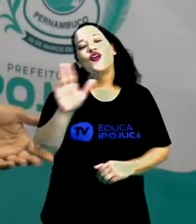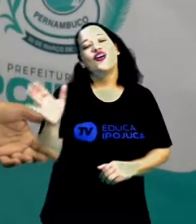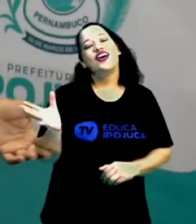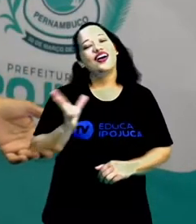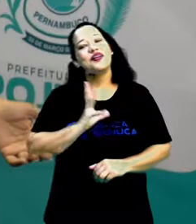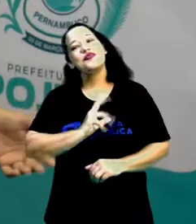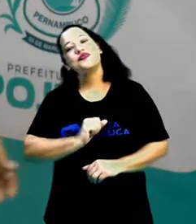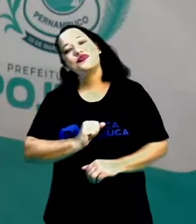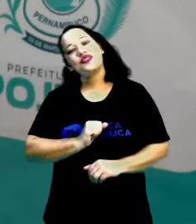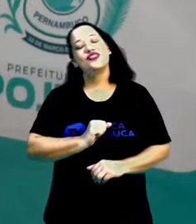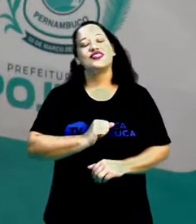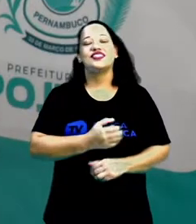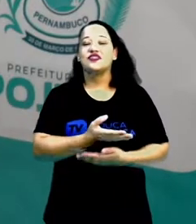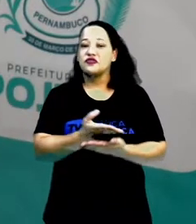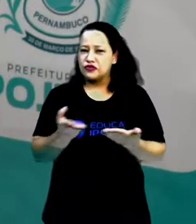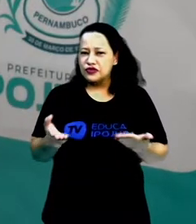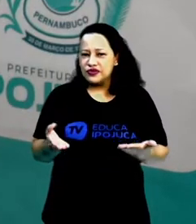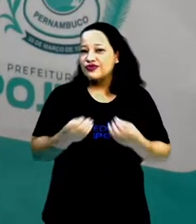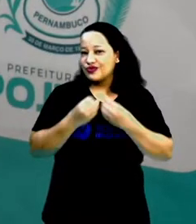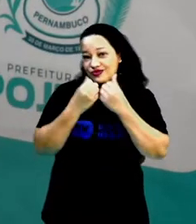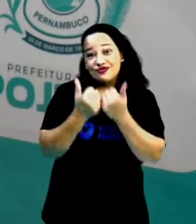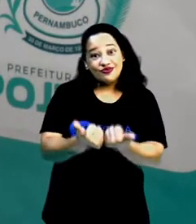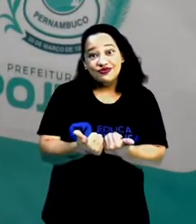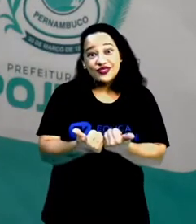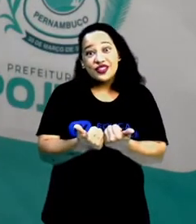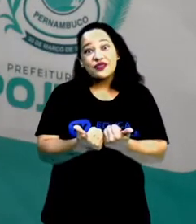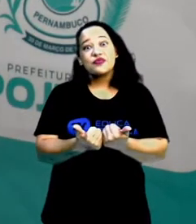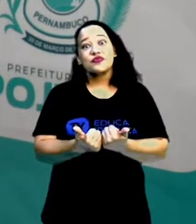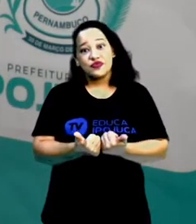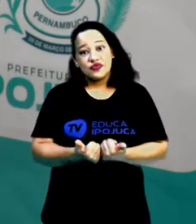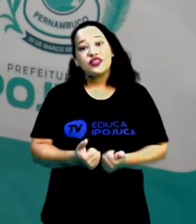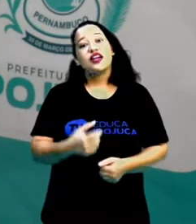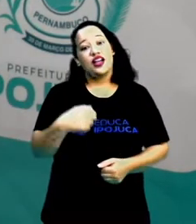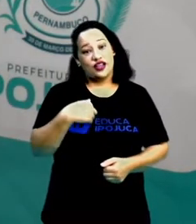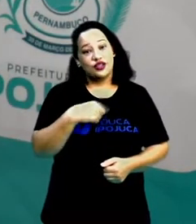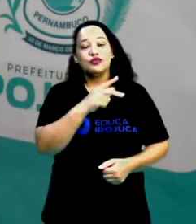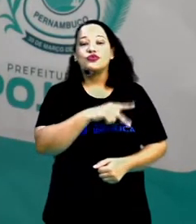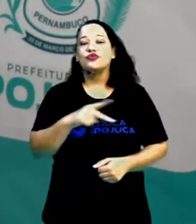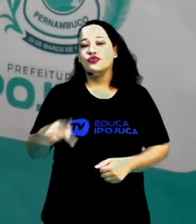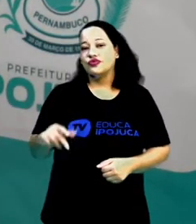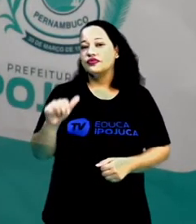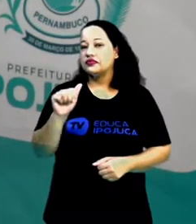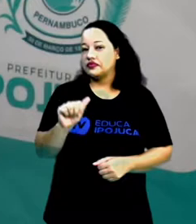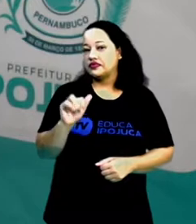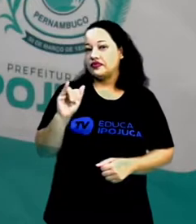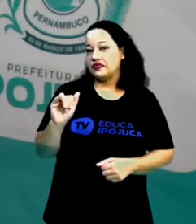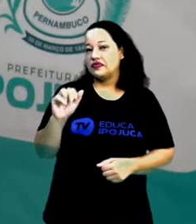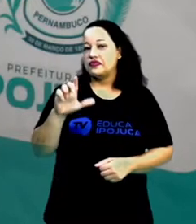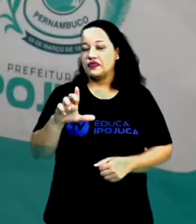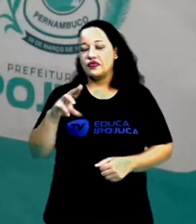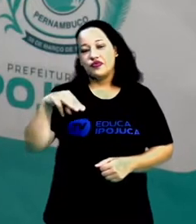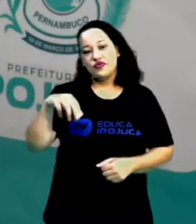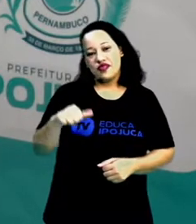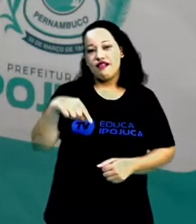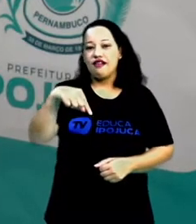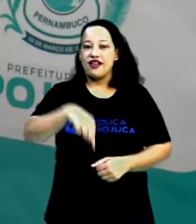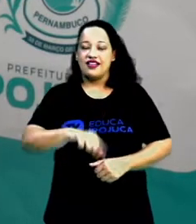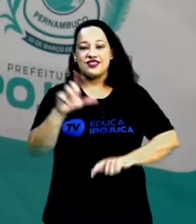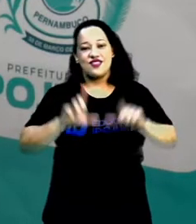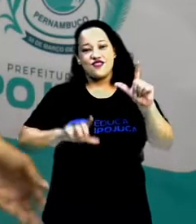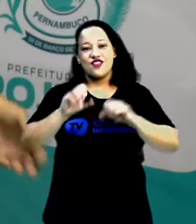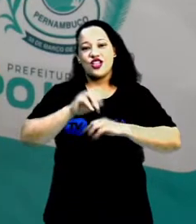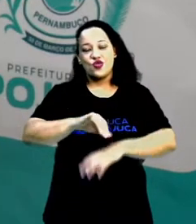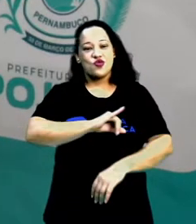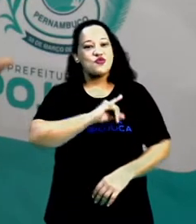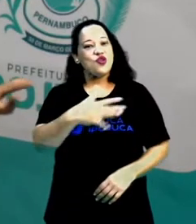Olá, meus amores, como vocês estão? Olha, Tia Ilma aqui de volta no TV Educa